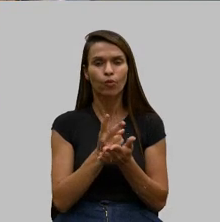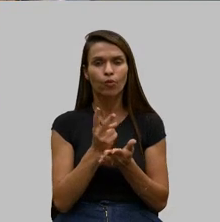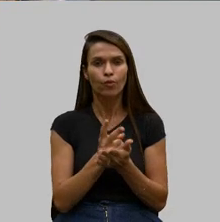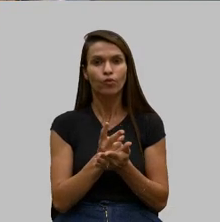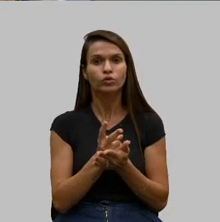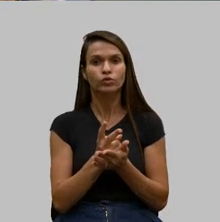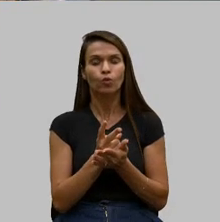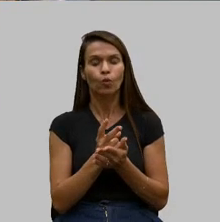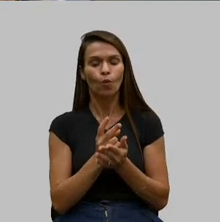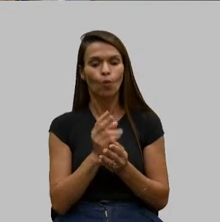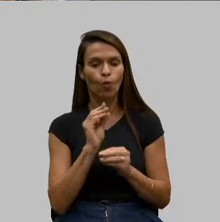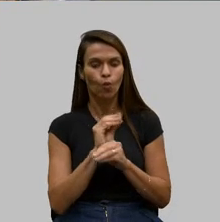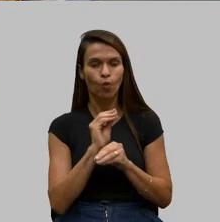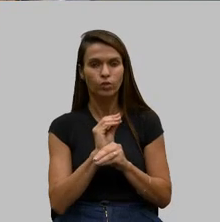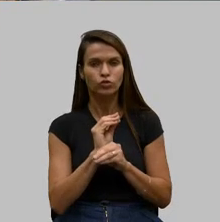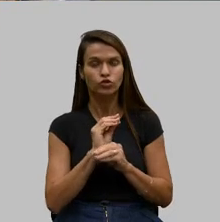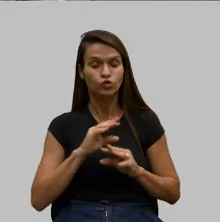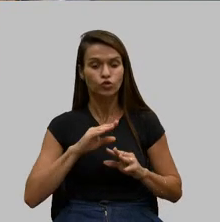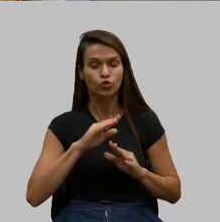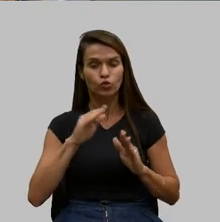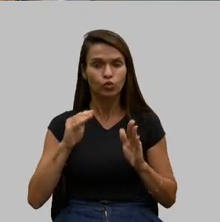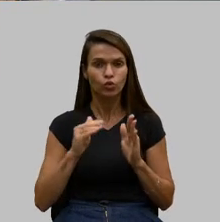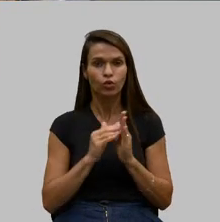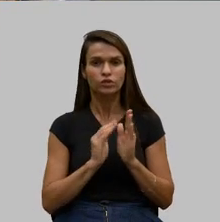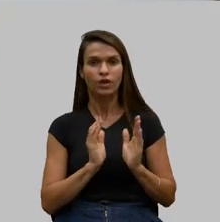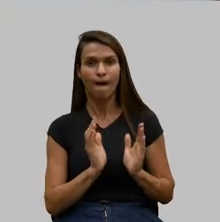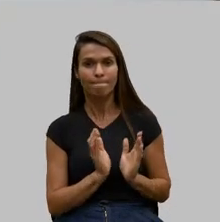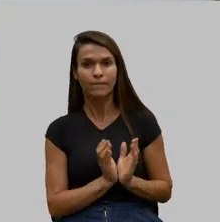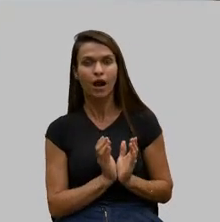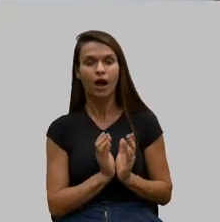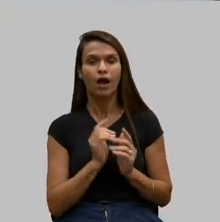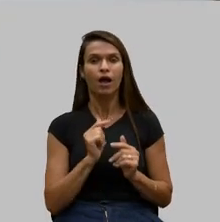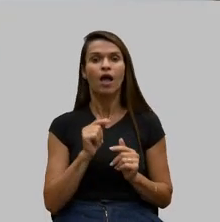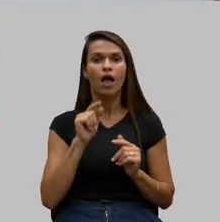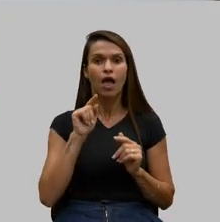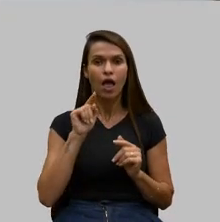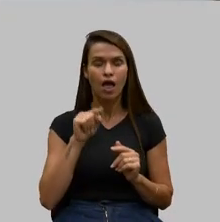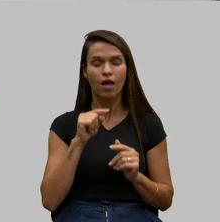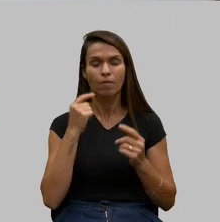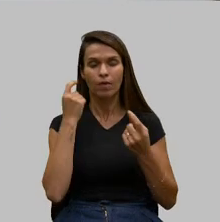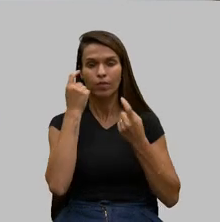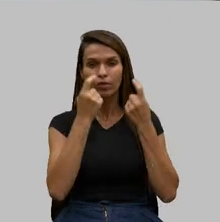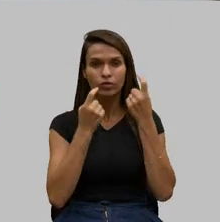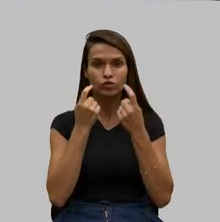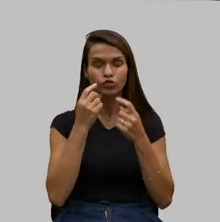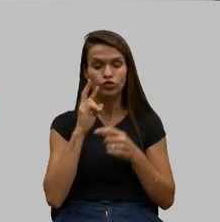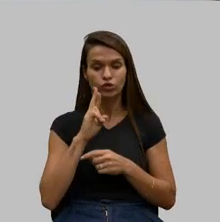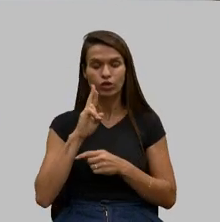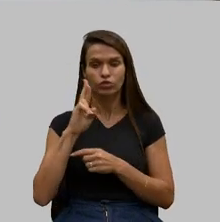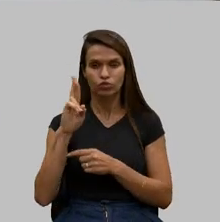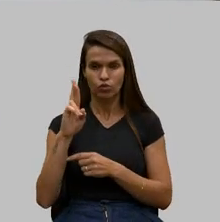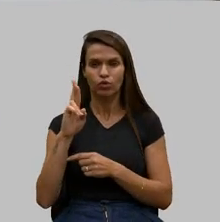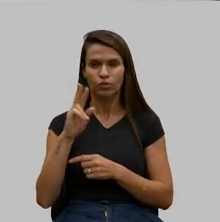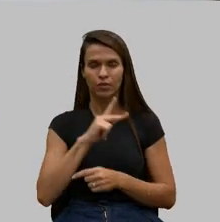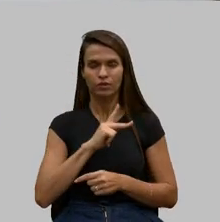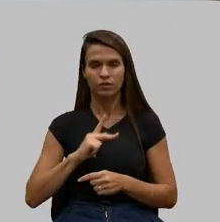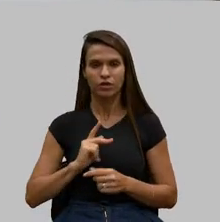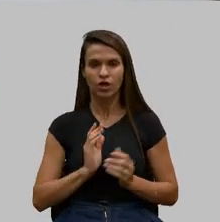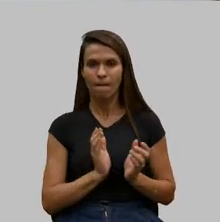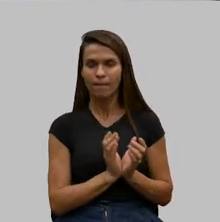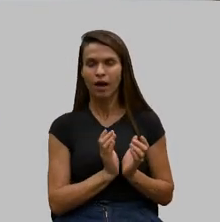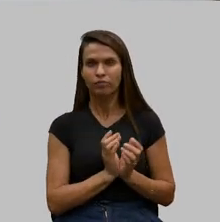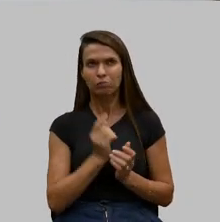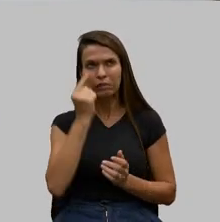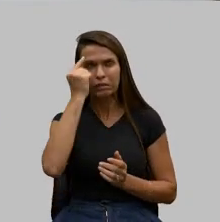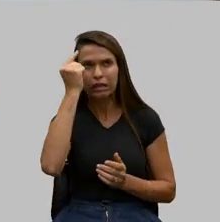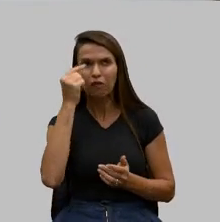que é uma preocupação dos diretores dos presidentes da zai eh Será que no final do mês vamos ter